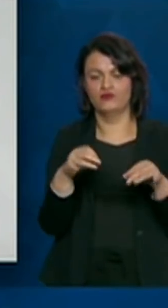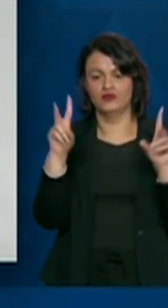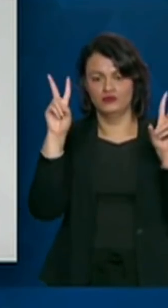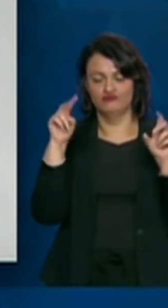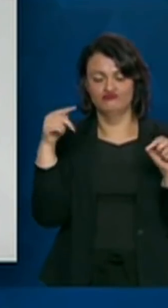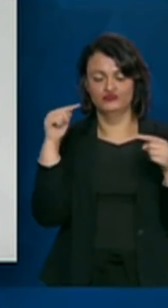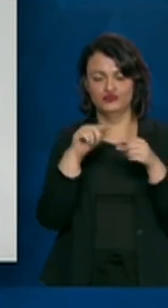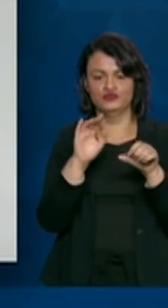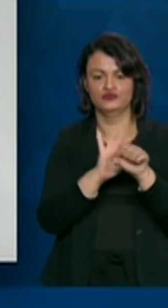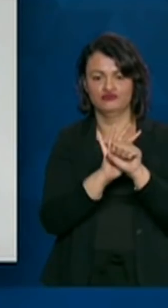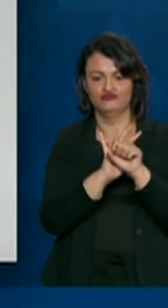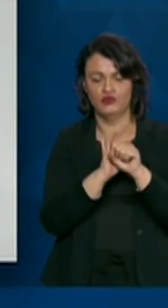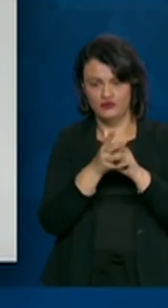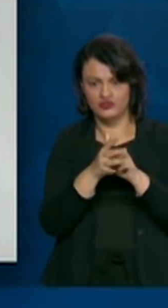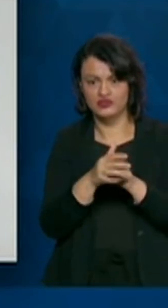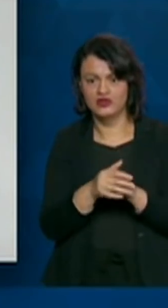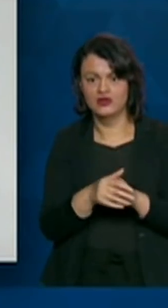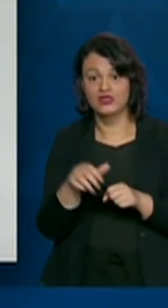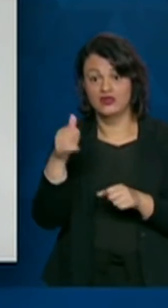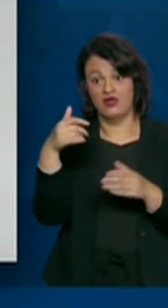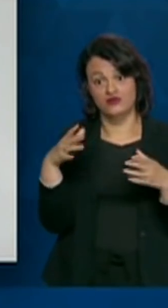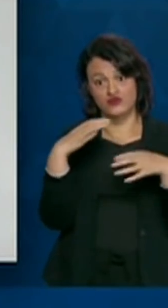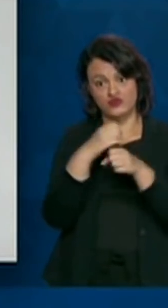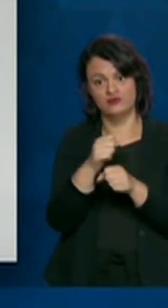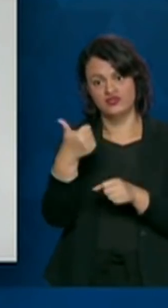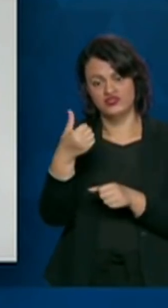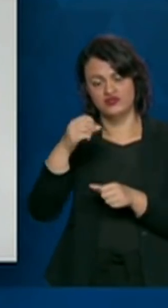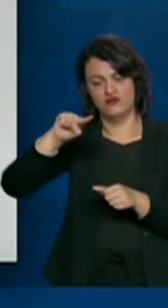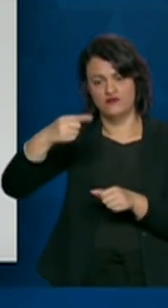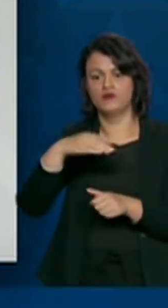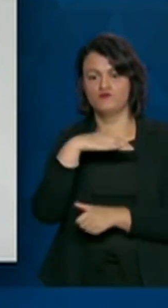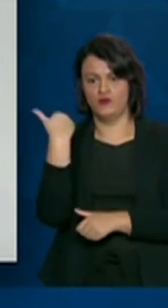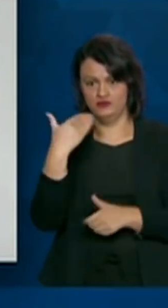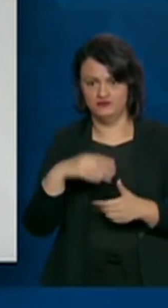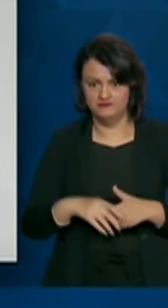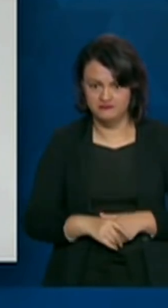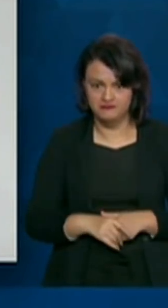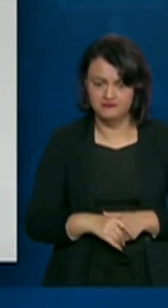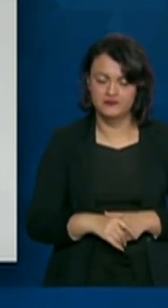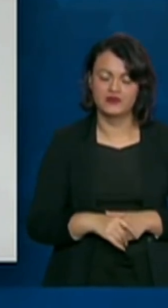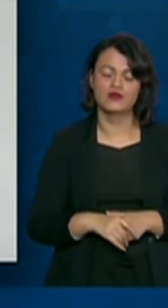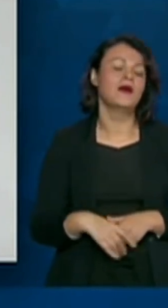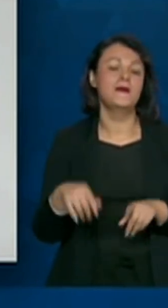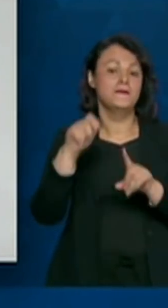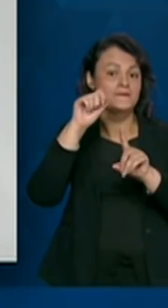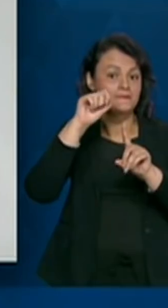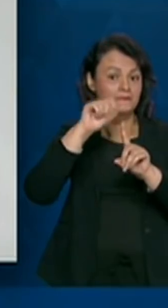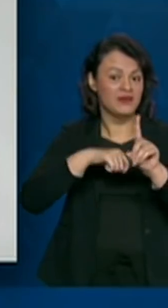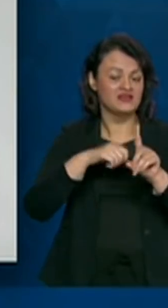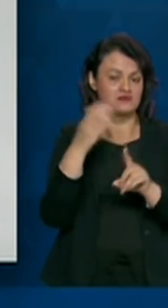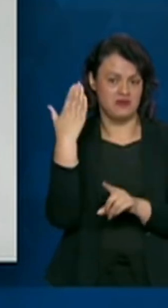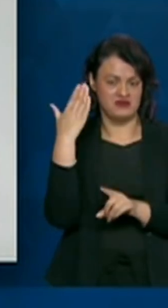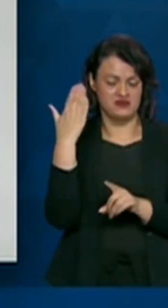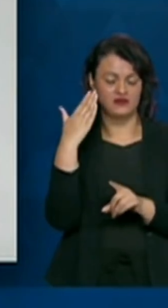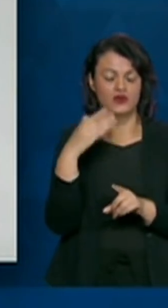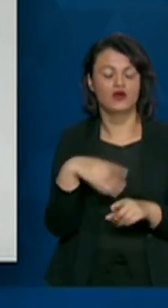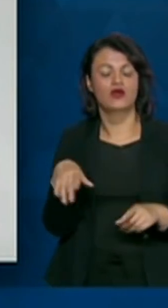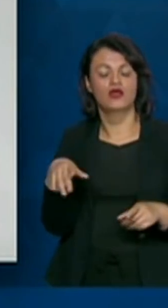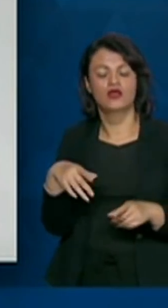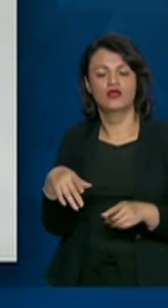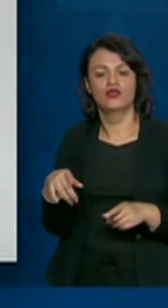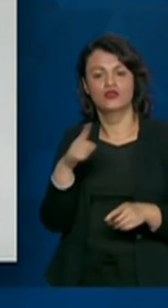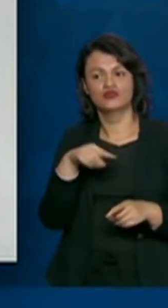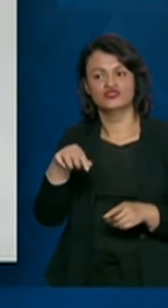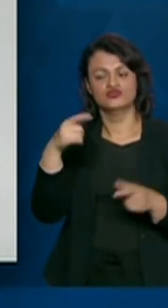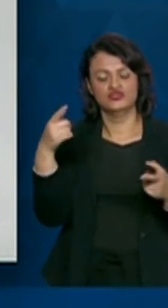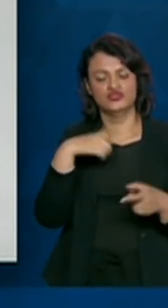de 11.519 óbitos. Próximo. Só lembrando que há um mês atrás, no dia 10, nós tínhamos 19 mil